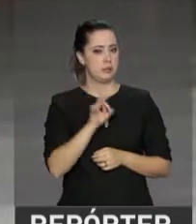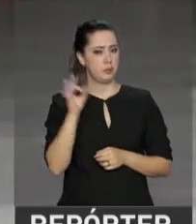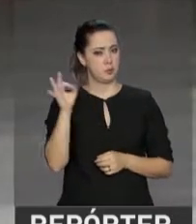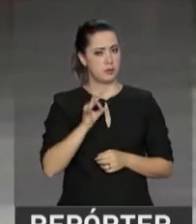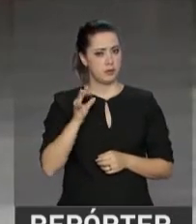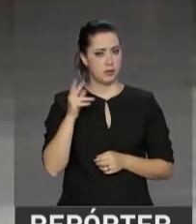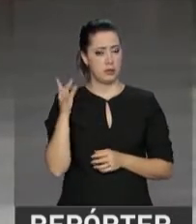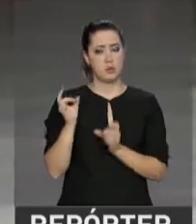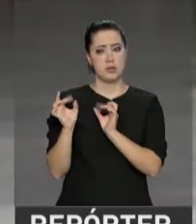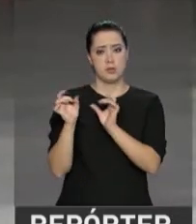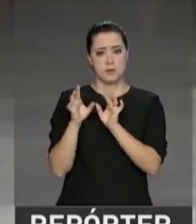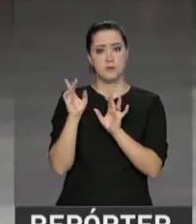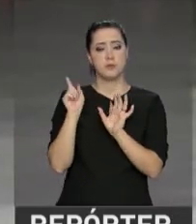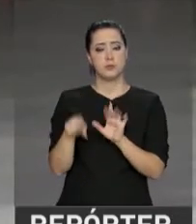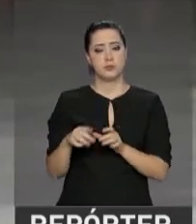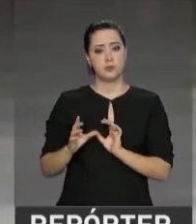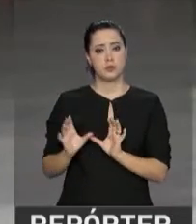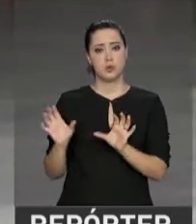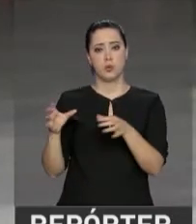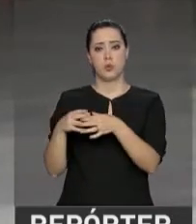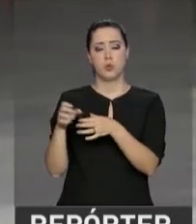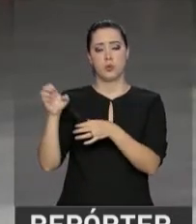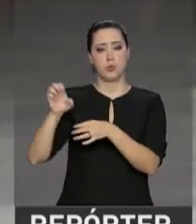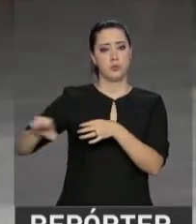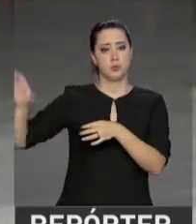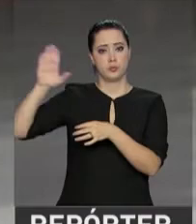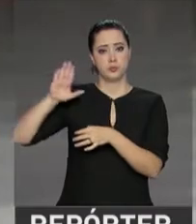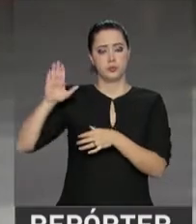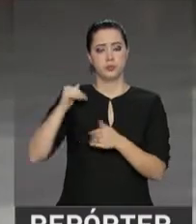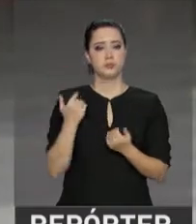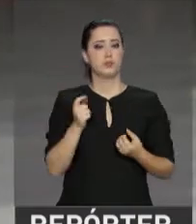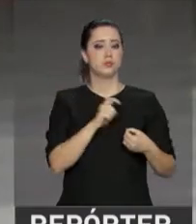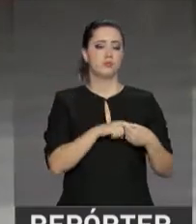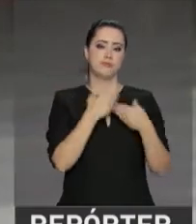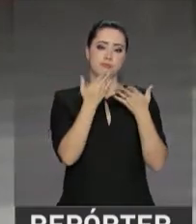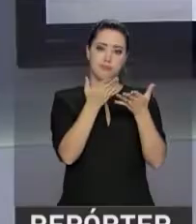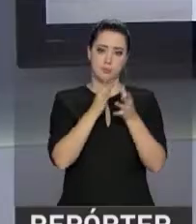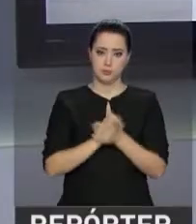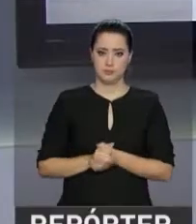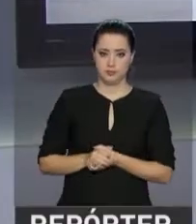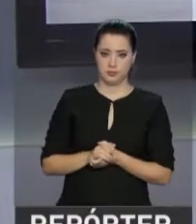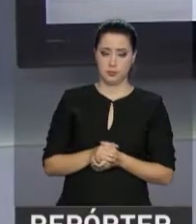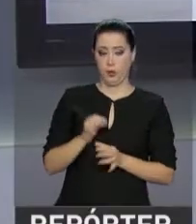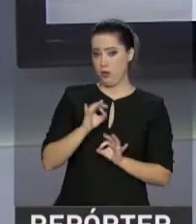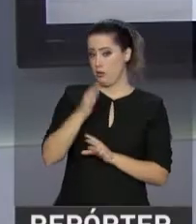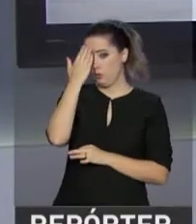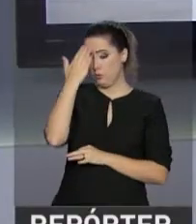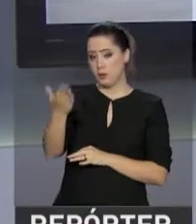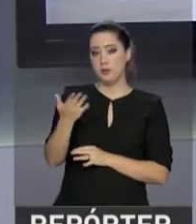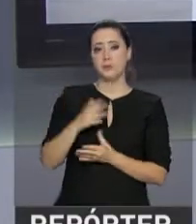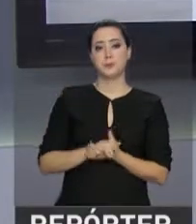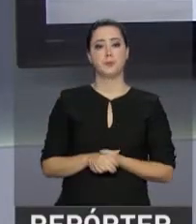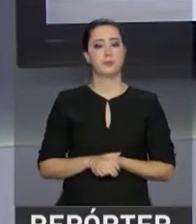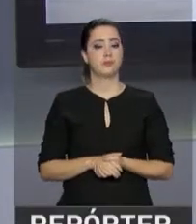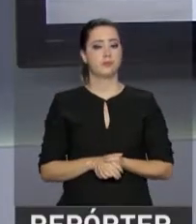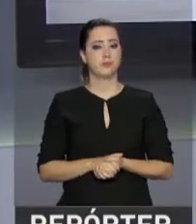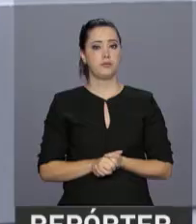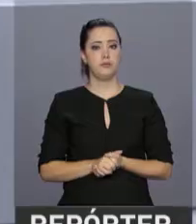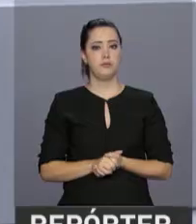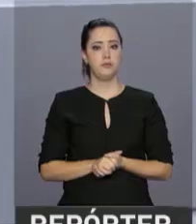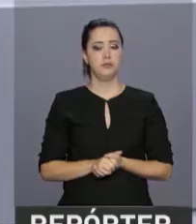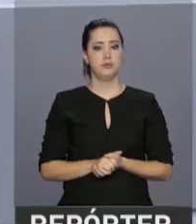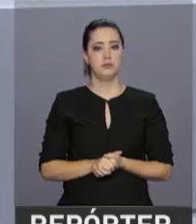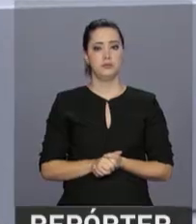vendas são destinados aos países da união europeia eu voto com você e gabriel obrigada pelas informações ao vivo pago